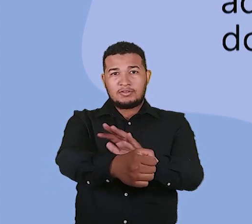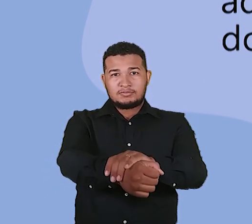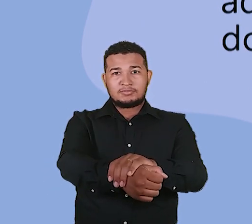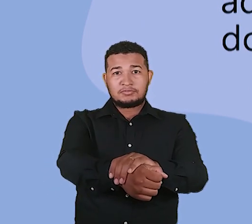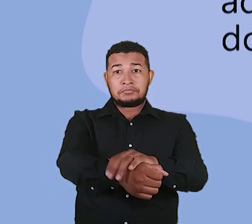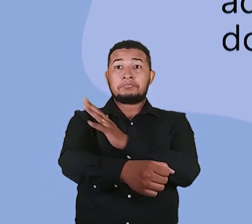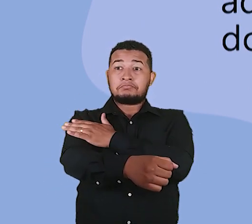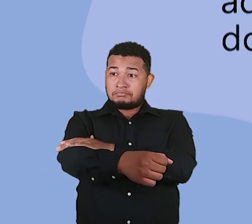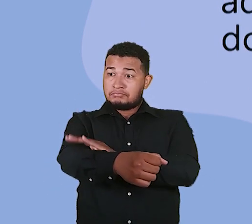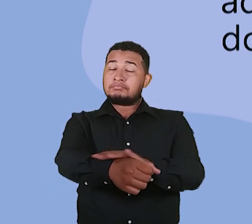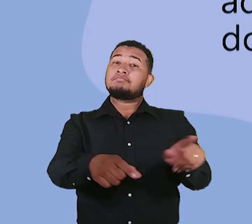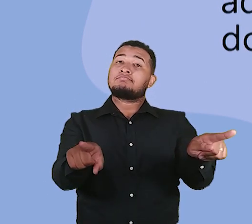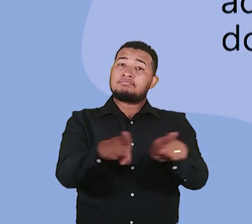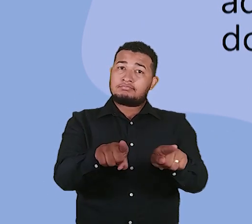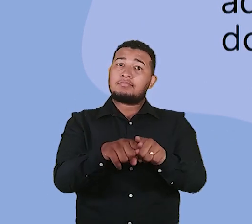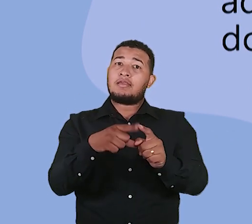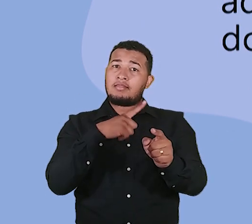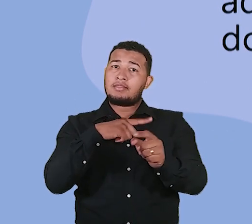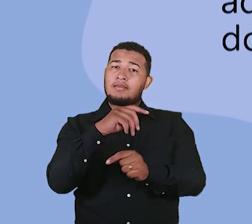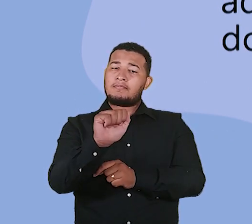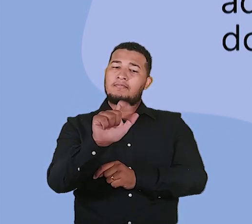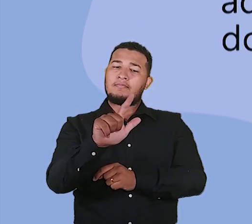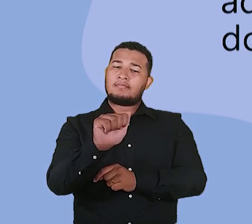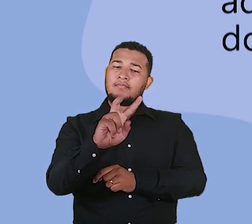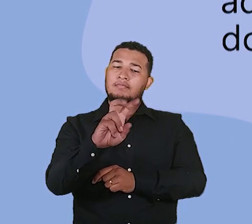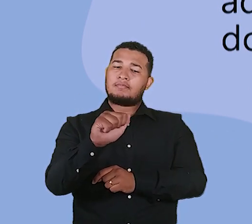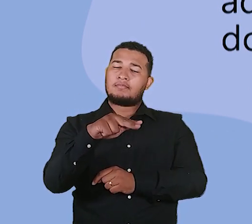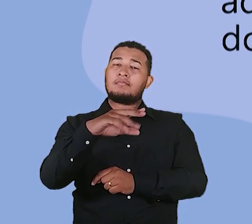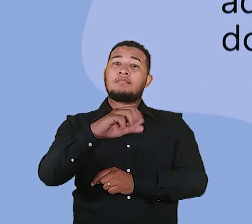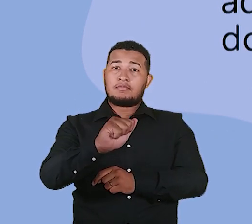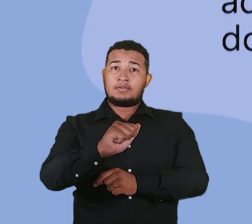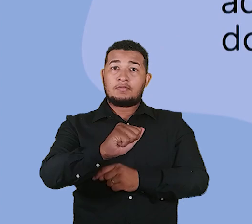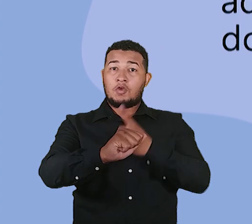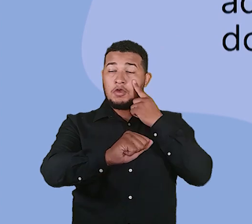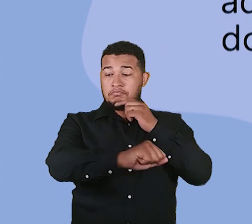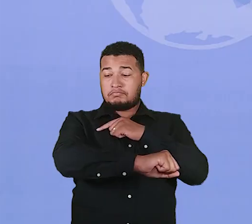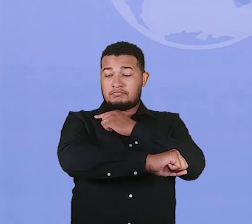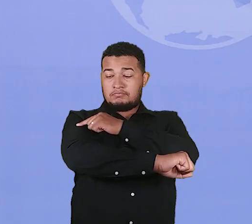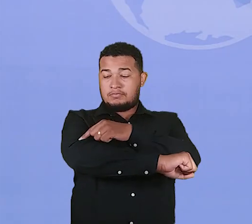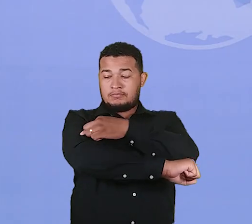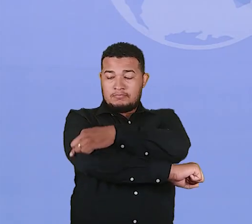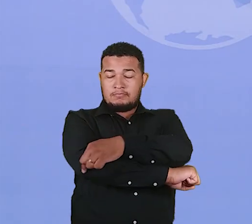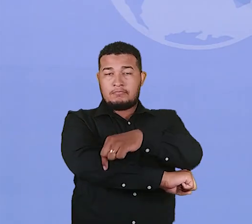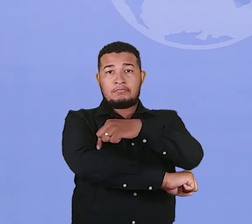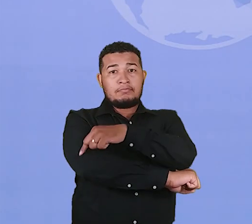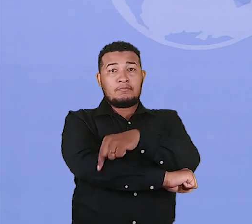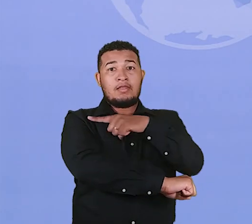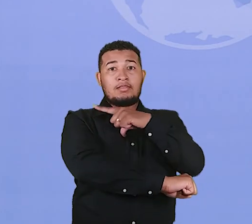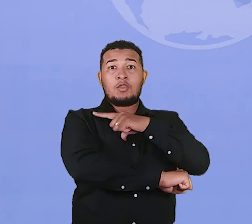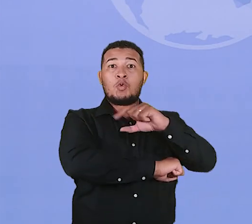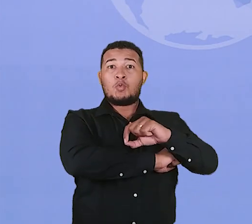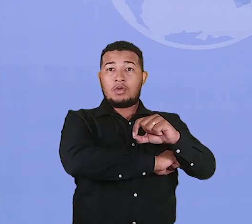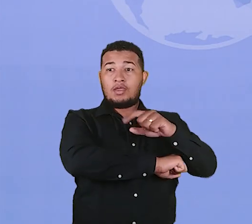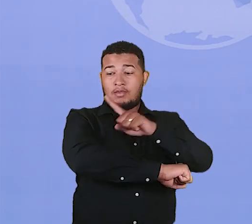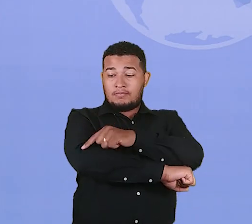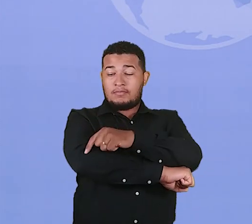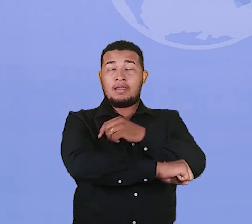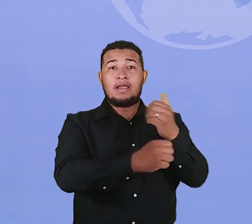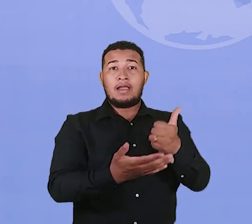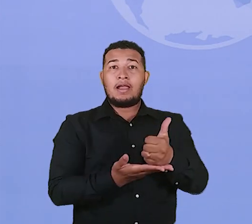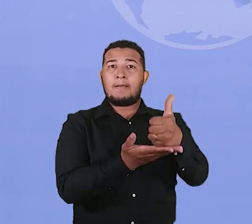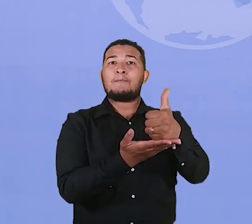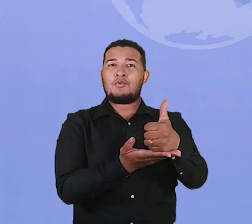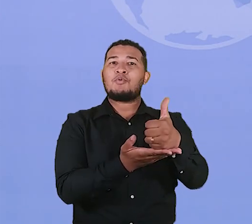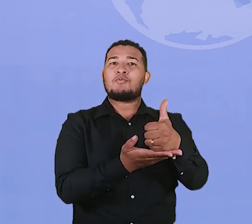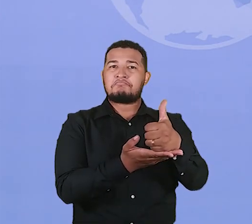braço no braço a gente também tem é uma alavanca né então olha só aqui no cotovelo ela é o